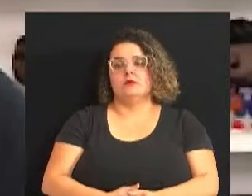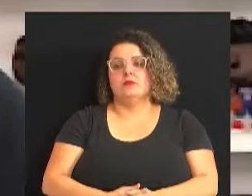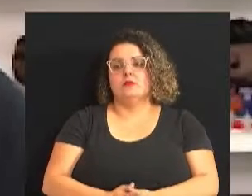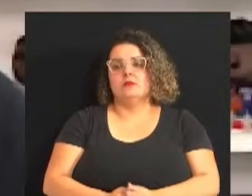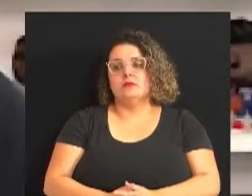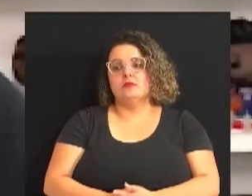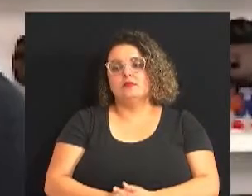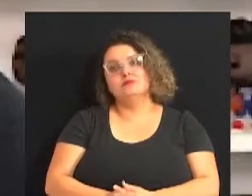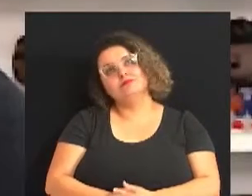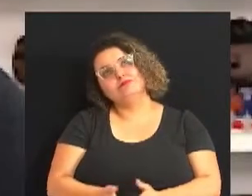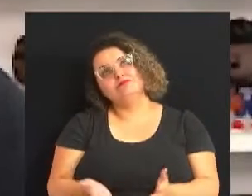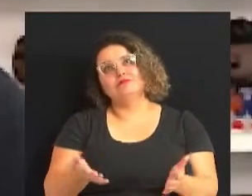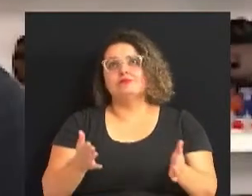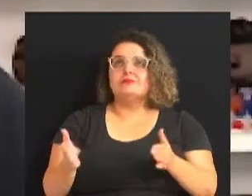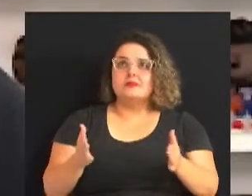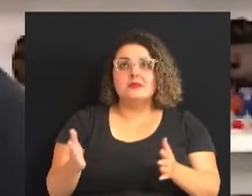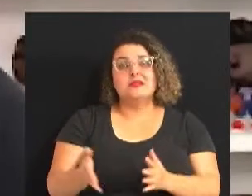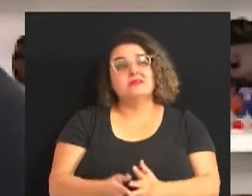nesse momento,